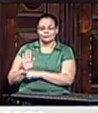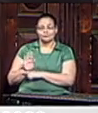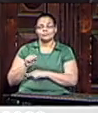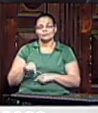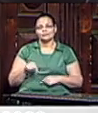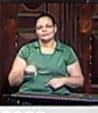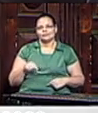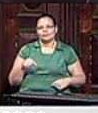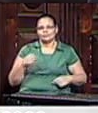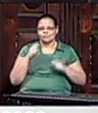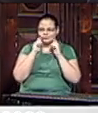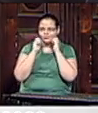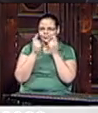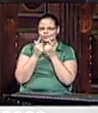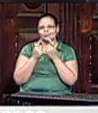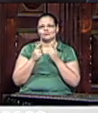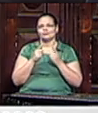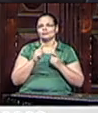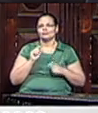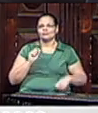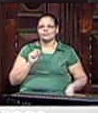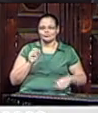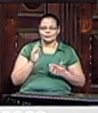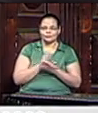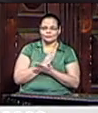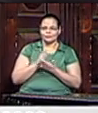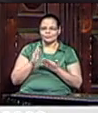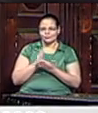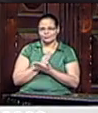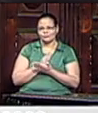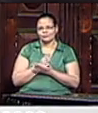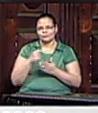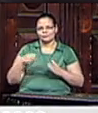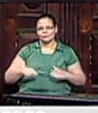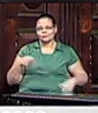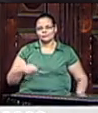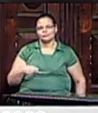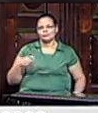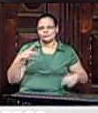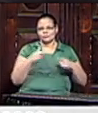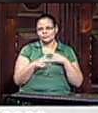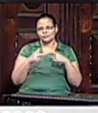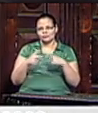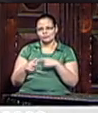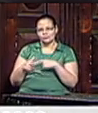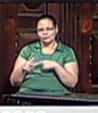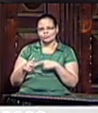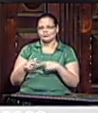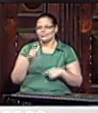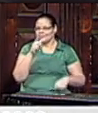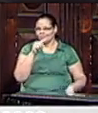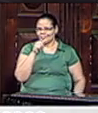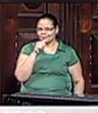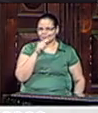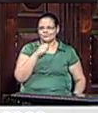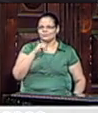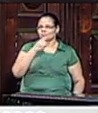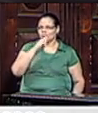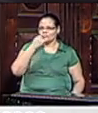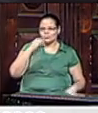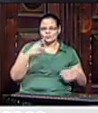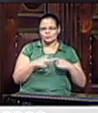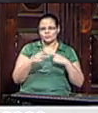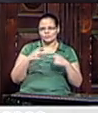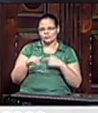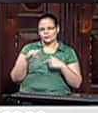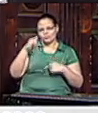desempregados, impedindo, dentro de algumas condições, que seja cortado o abastecimento de água, de energia elétrica